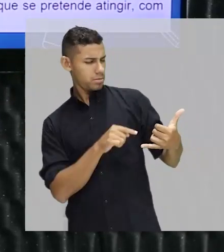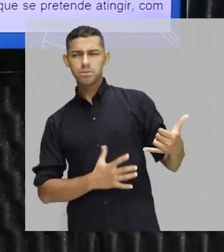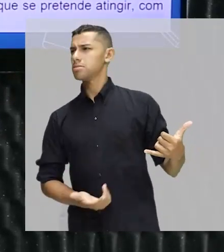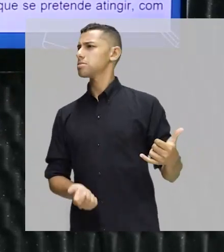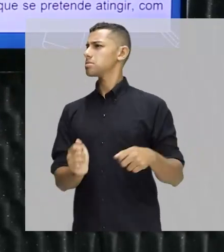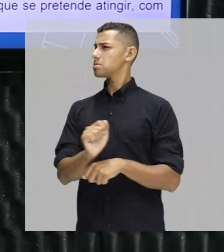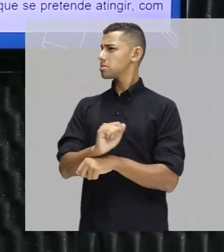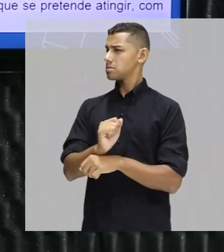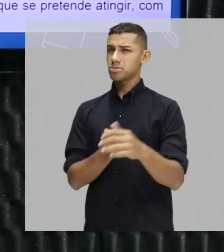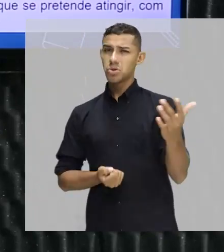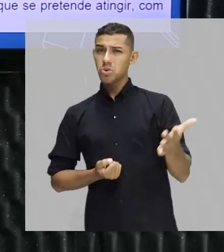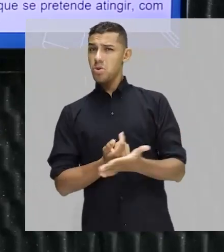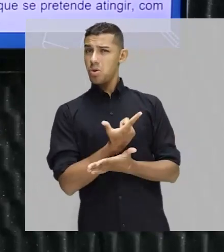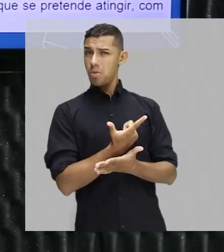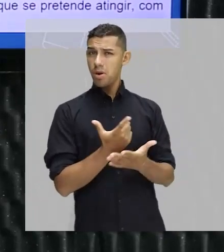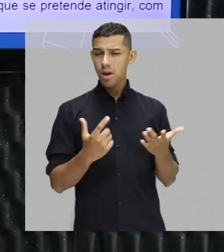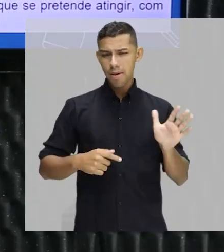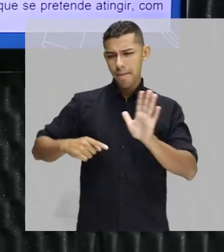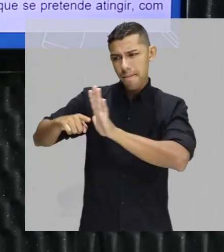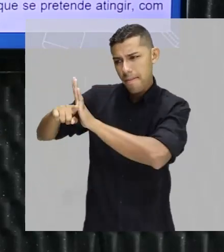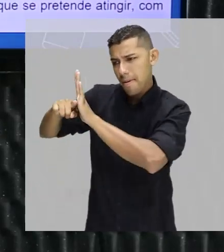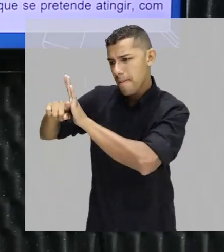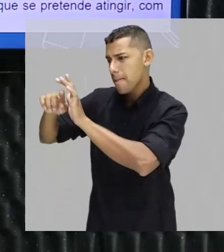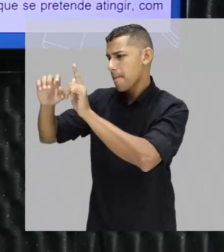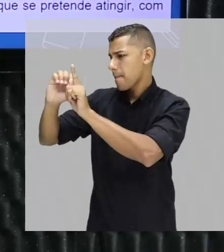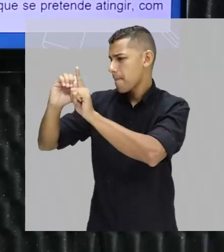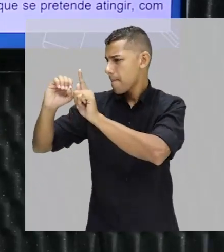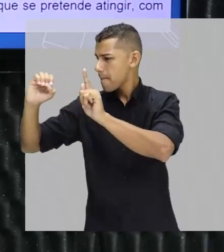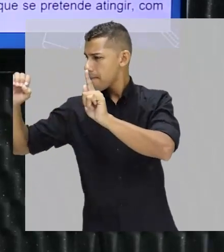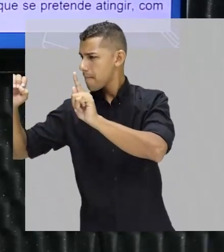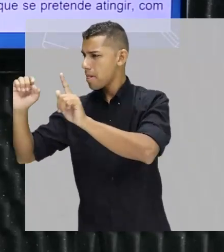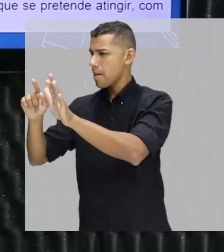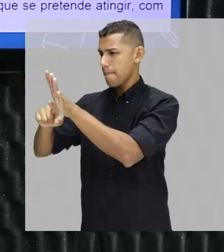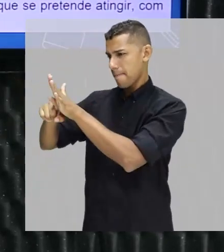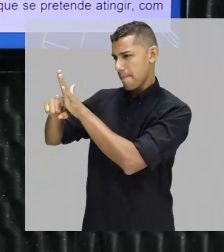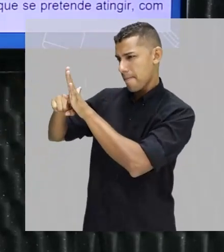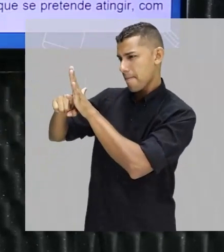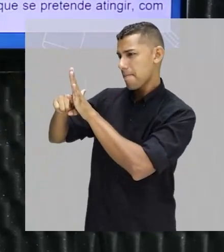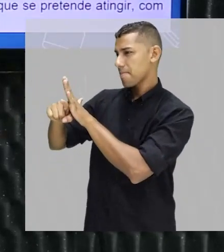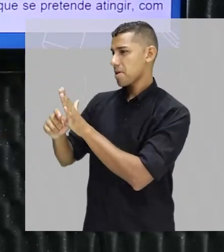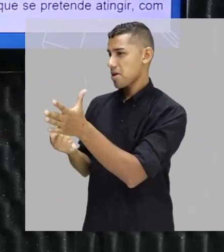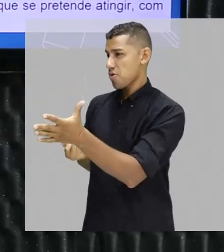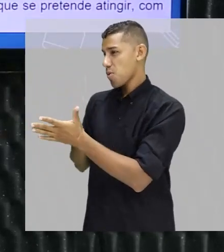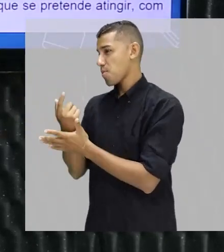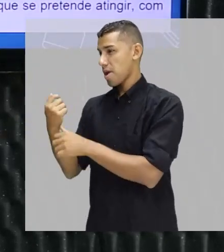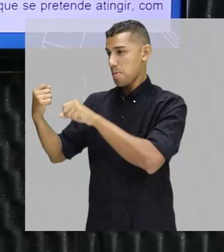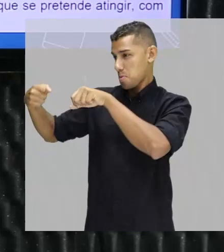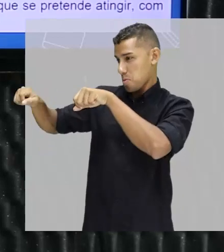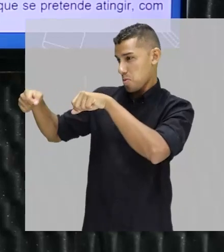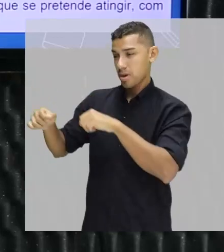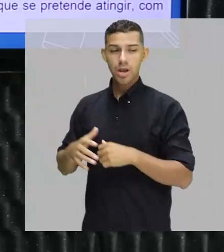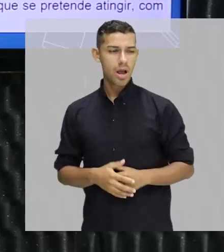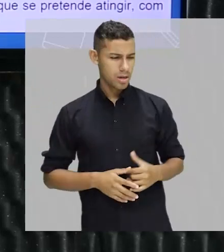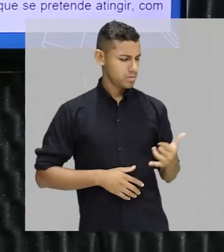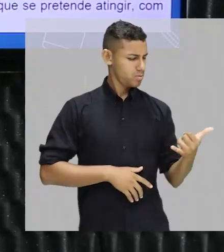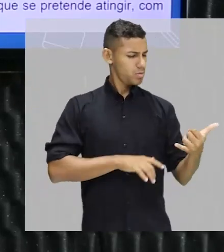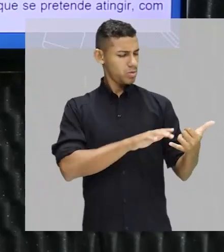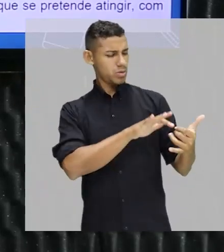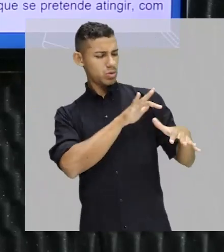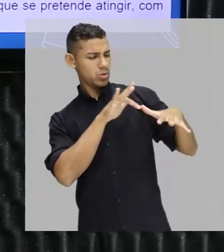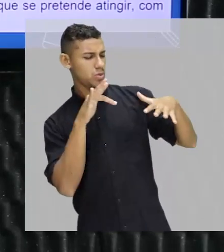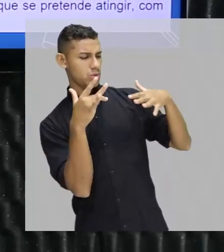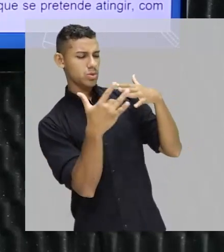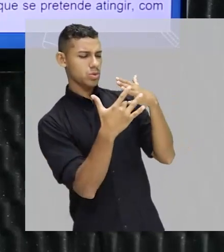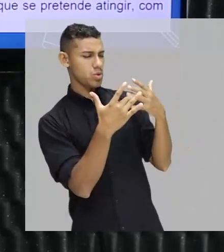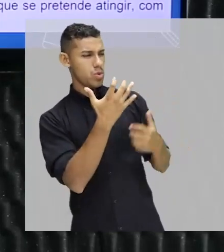aquele produto, né? Se você pesquisa um produto no Google, não demora muito, aquele produto já aparece para você ali nas redes sociais, né?